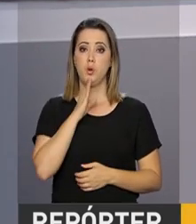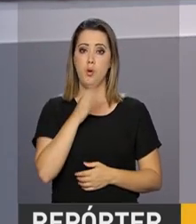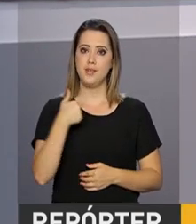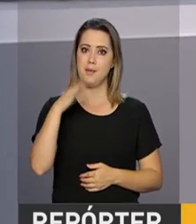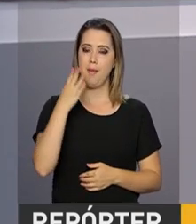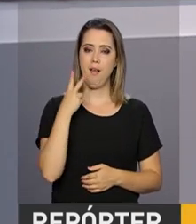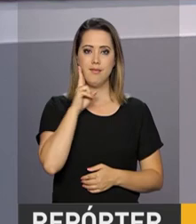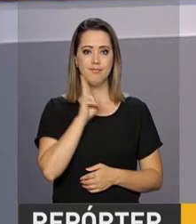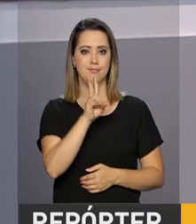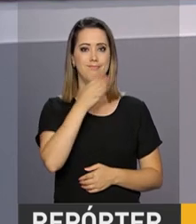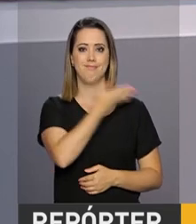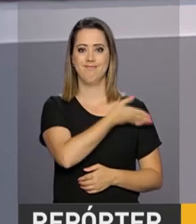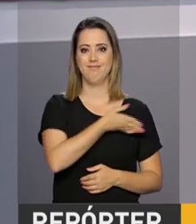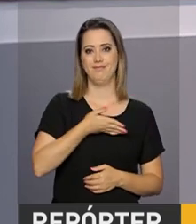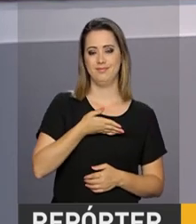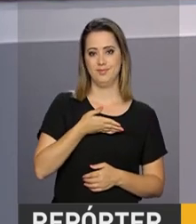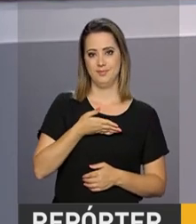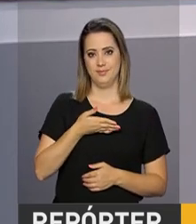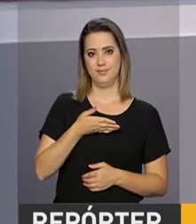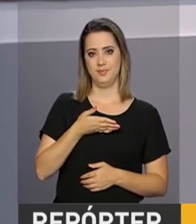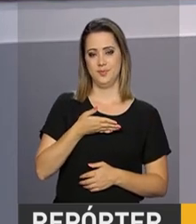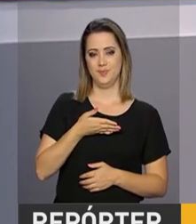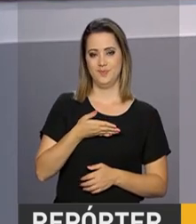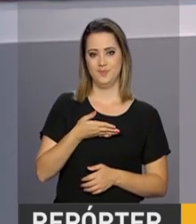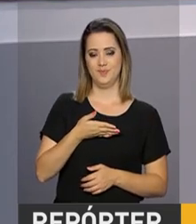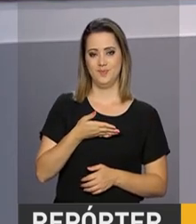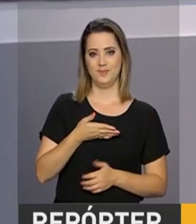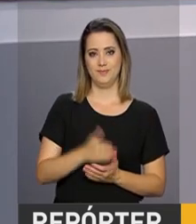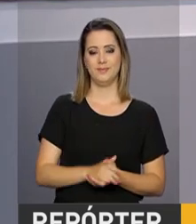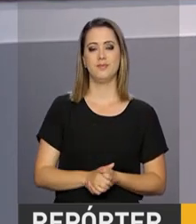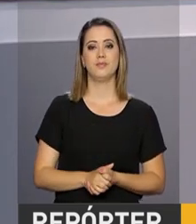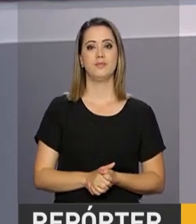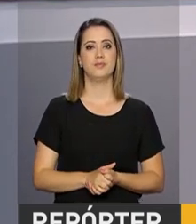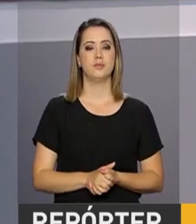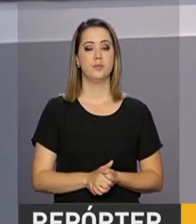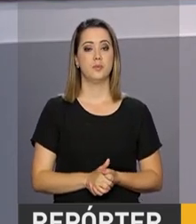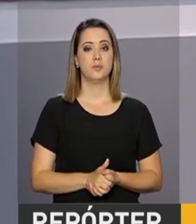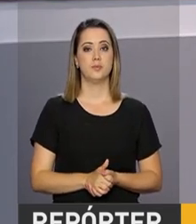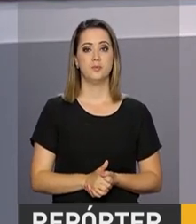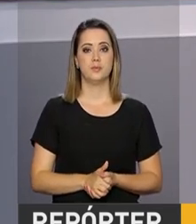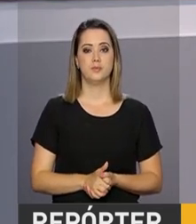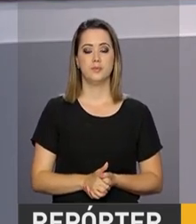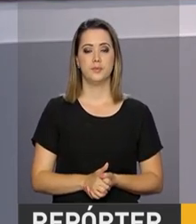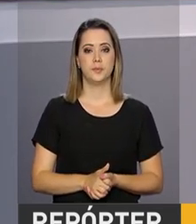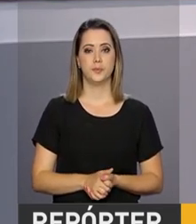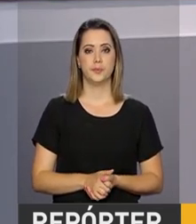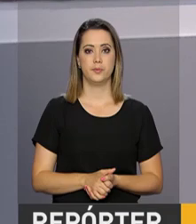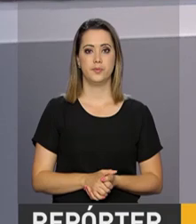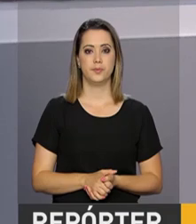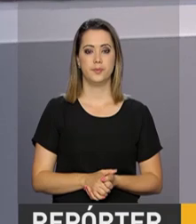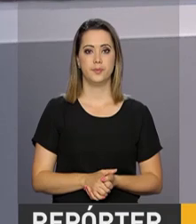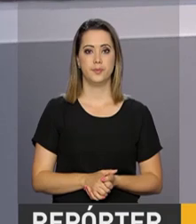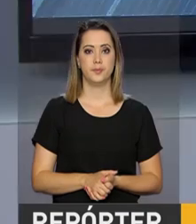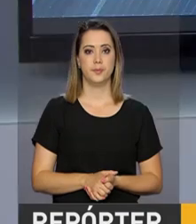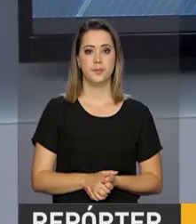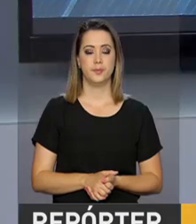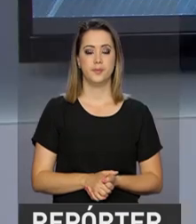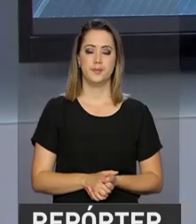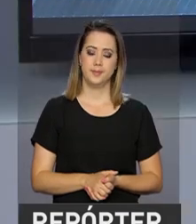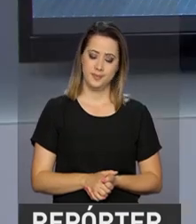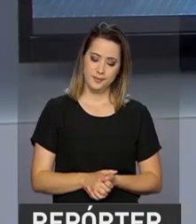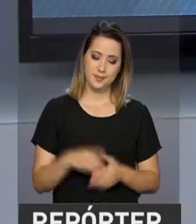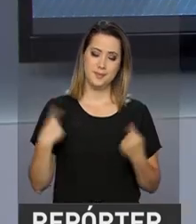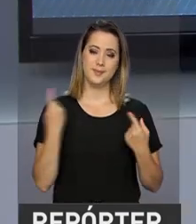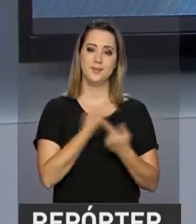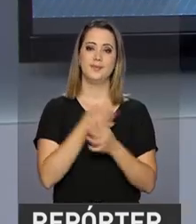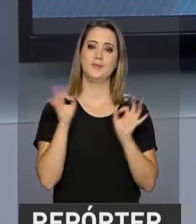conhecer basta acessar wenon deradio goov.br o